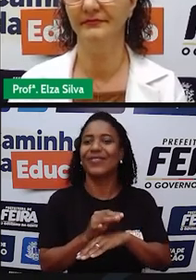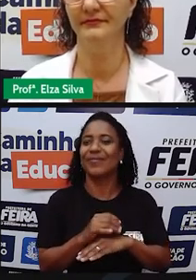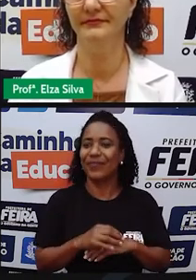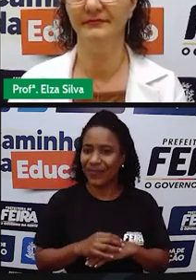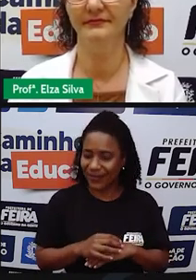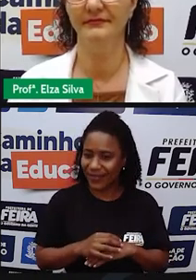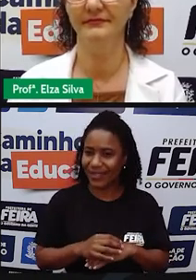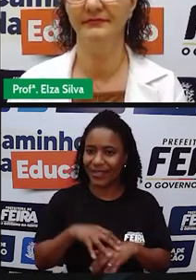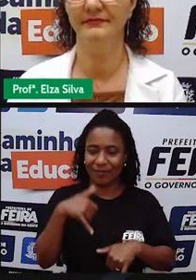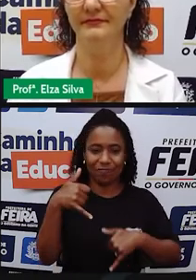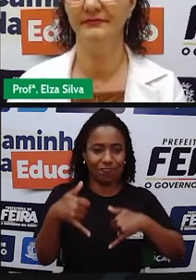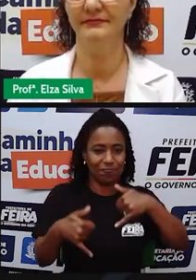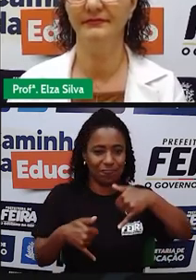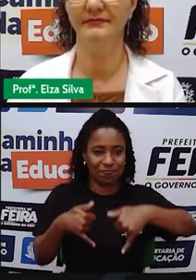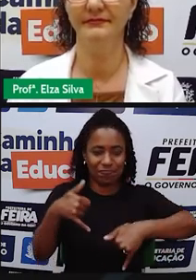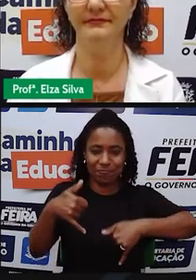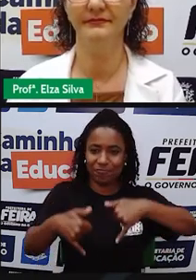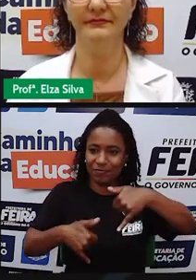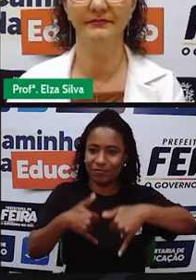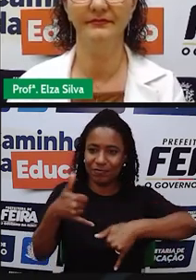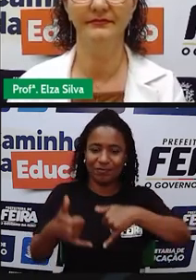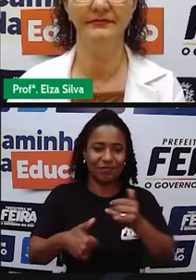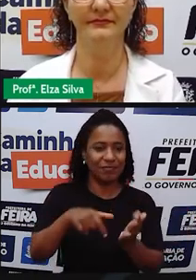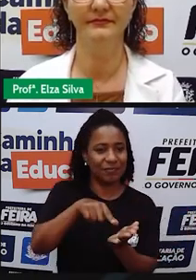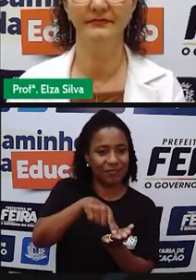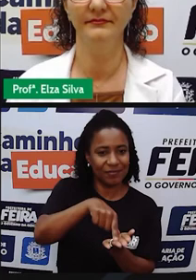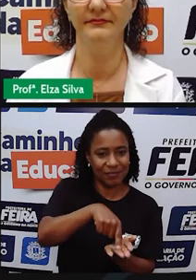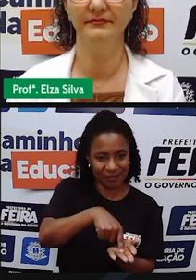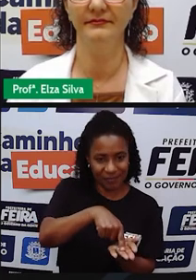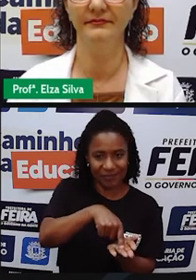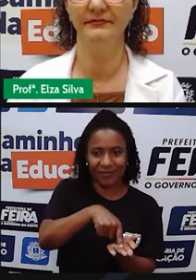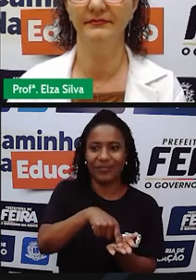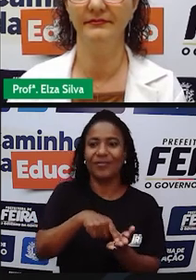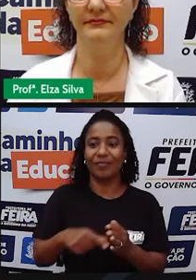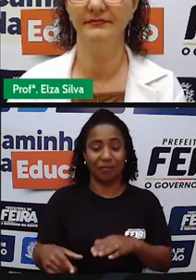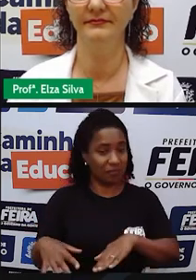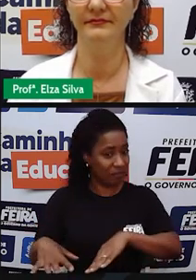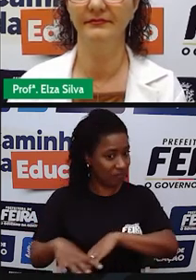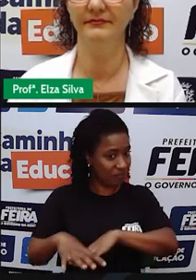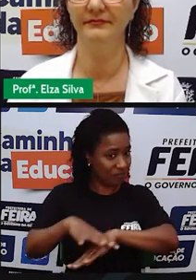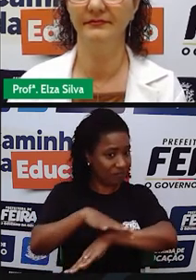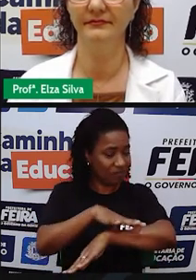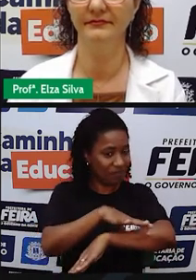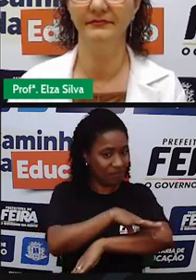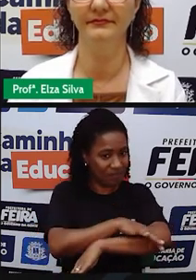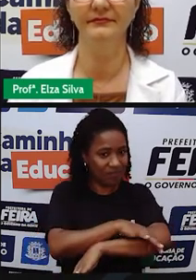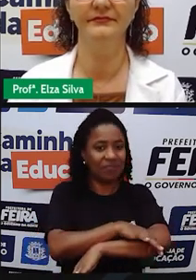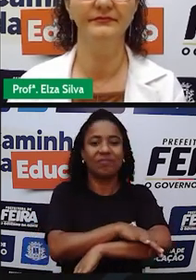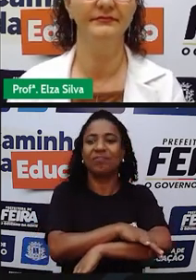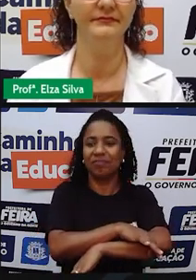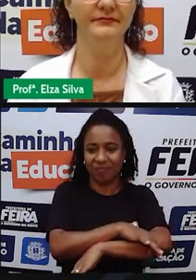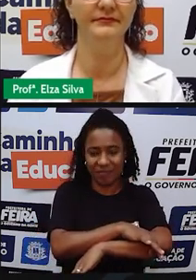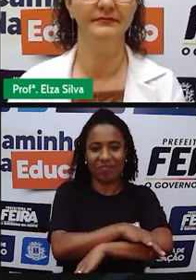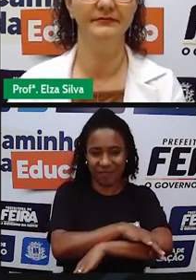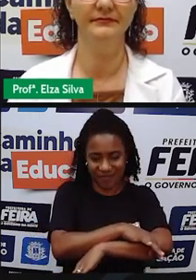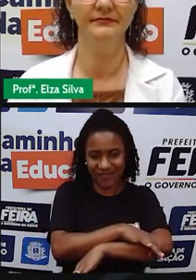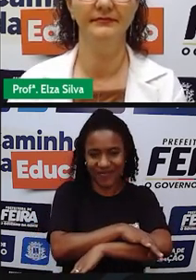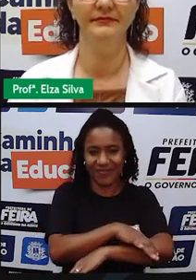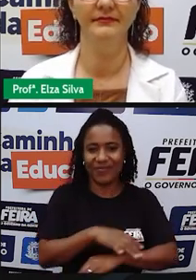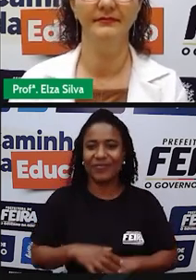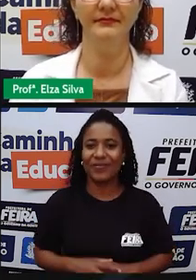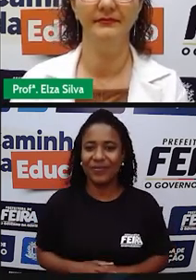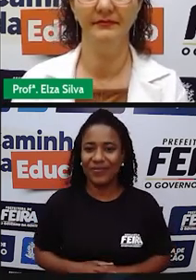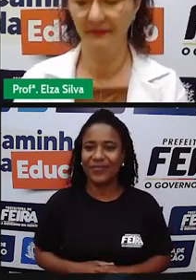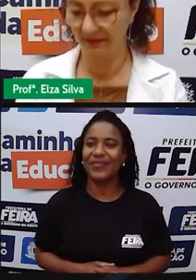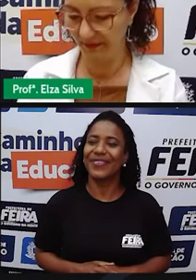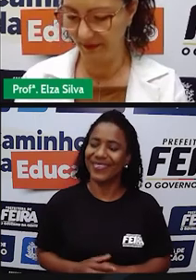shoes, que é mais voltado para o público feminino, e knee high boots, que também são do público feminino. Let's